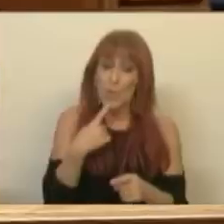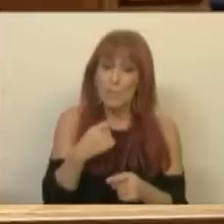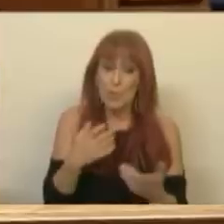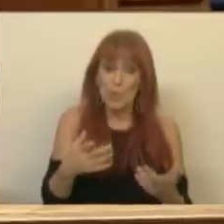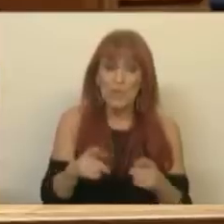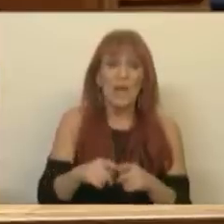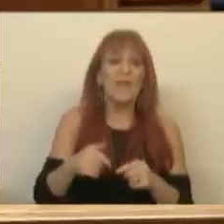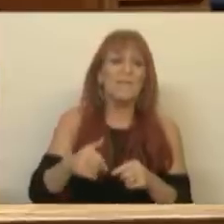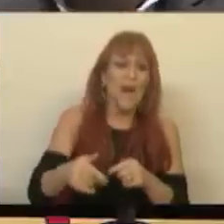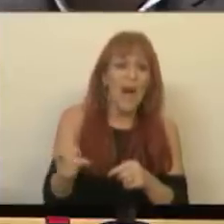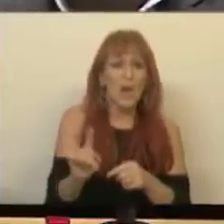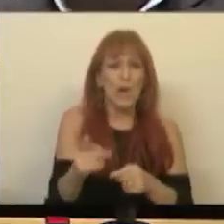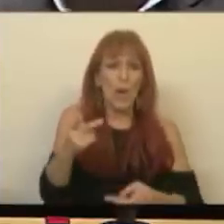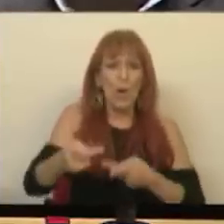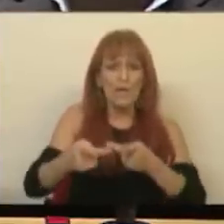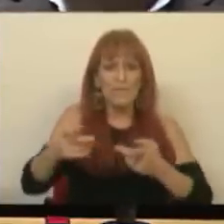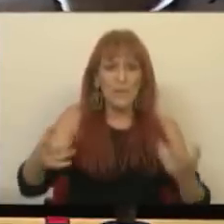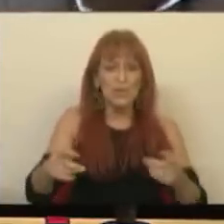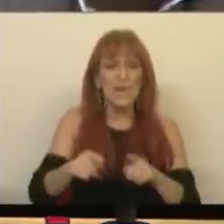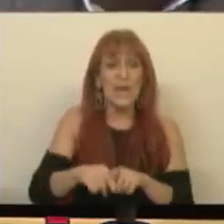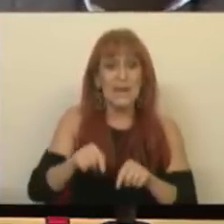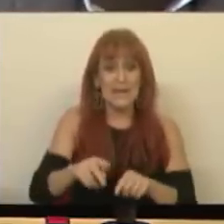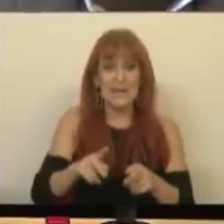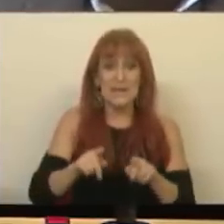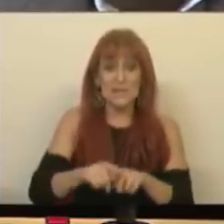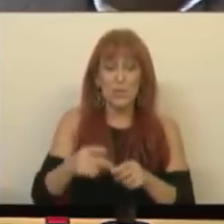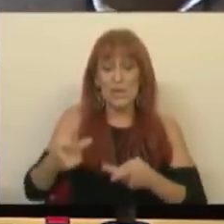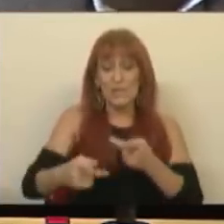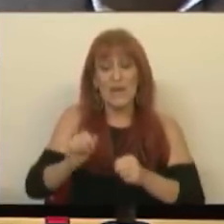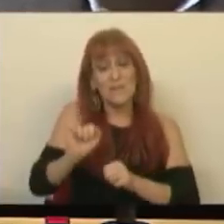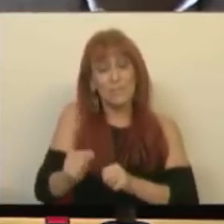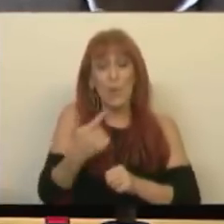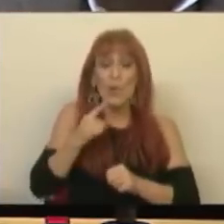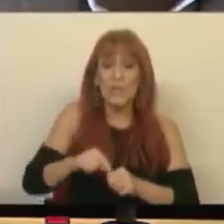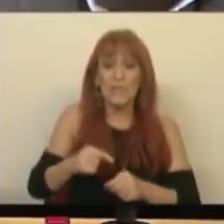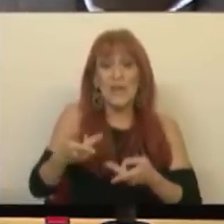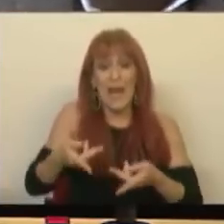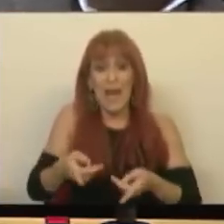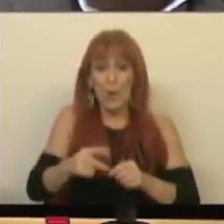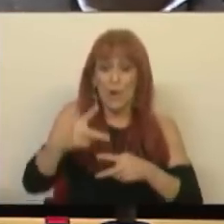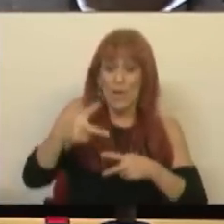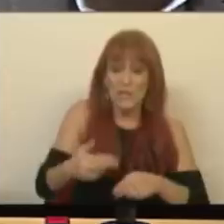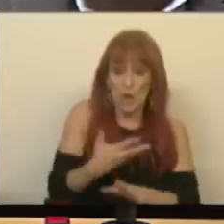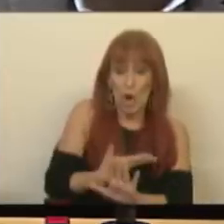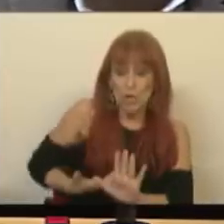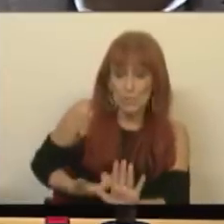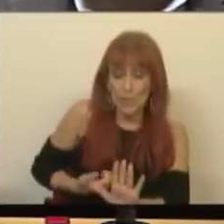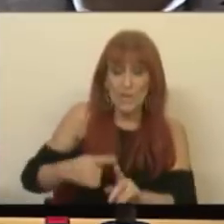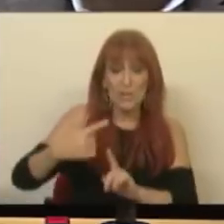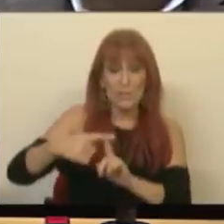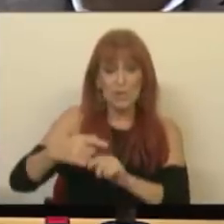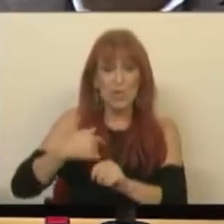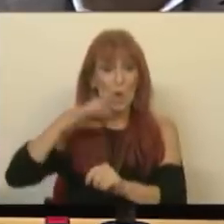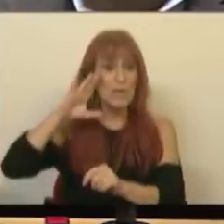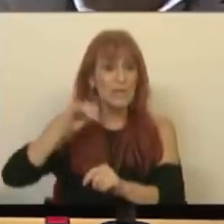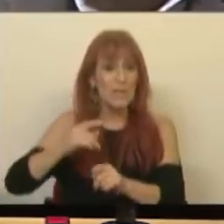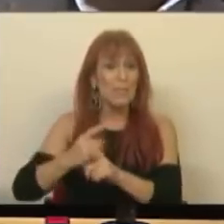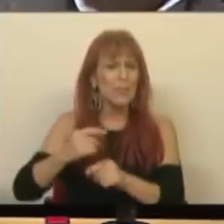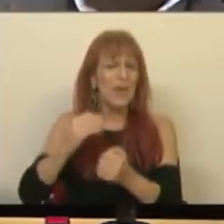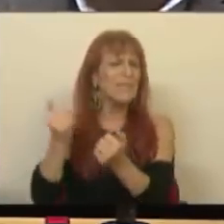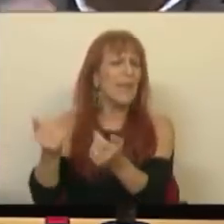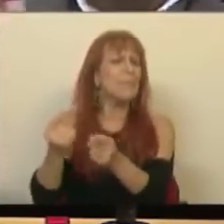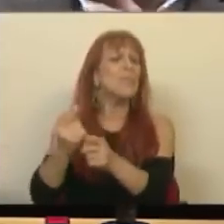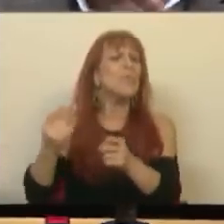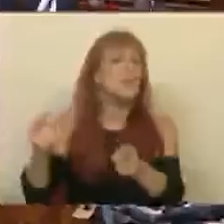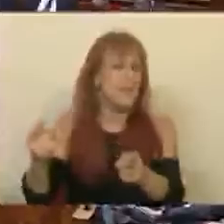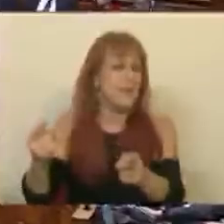lhe pergunto se vai ou não reavaliar E se nessa reavaliação não é possível não suspender um benefício que nós não sabemos porque é que foi